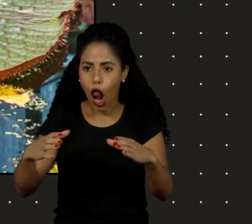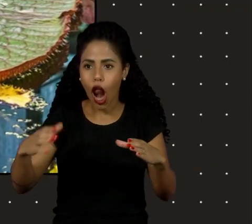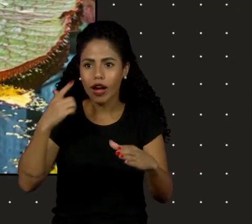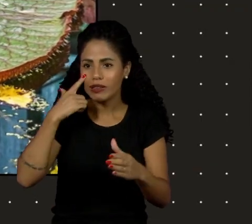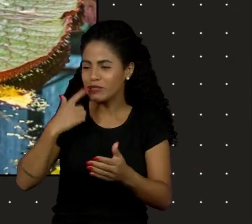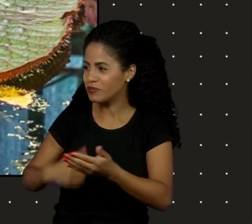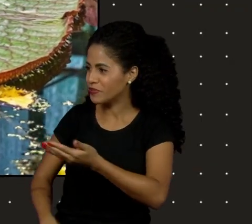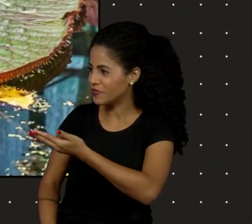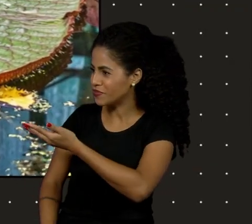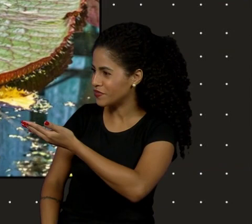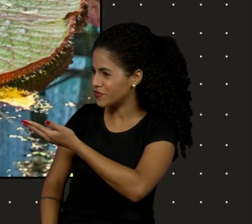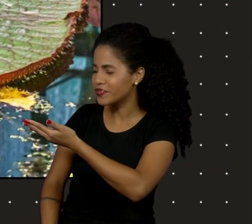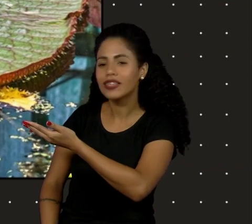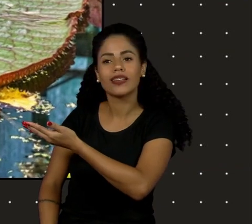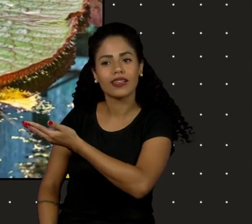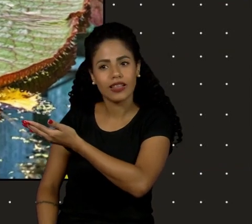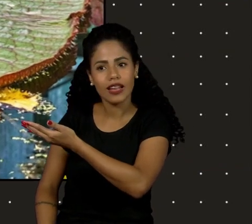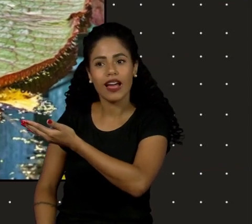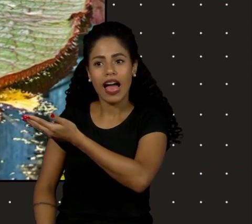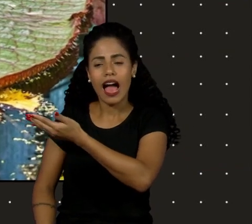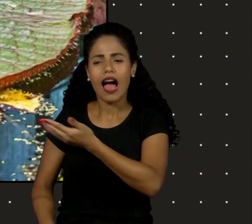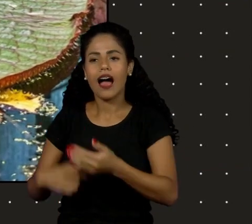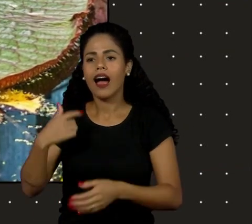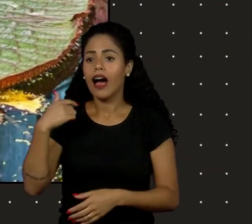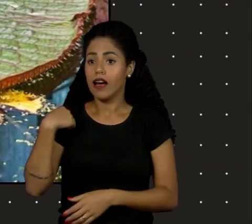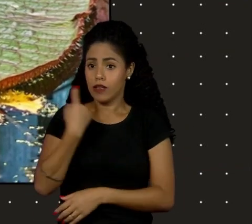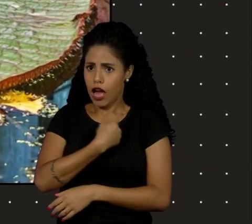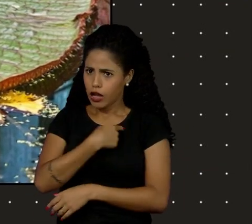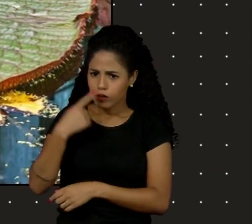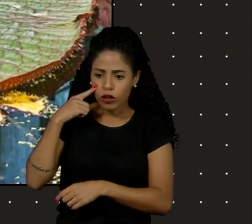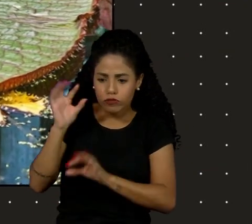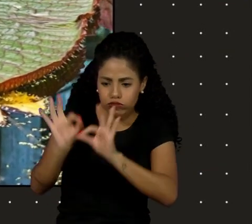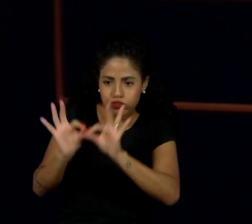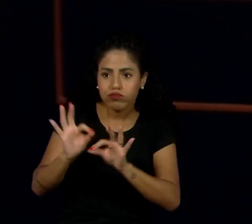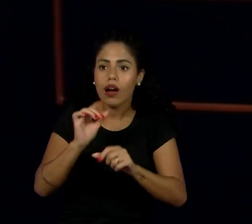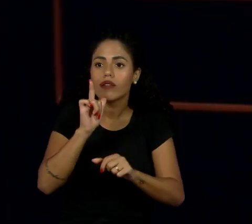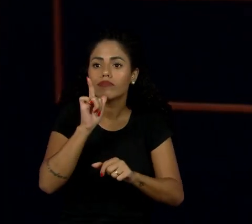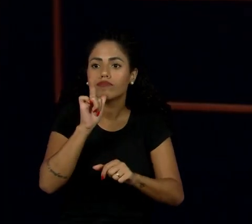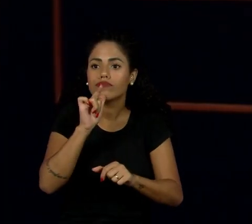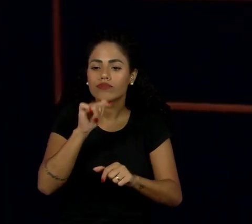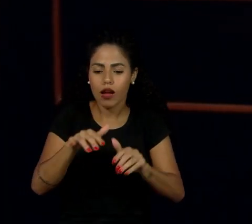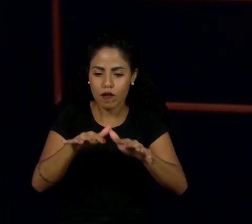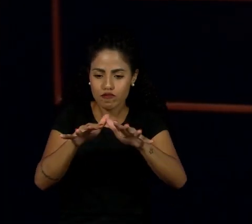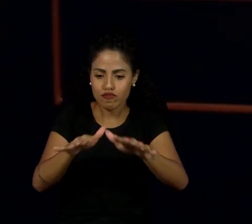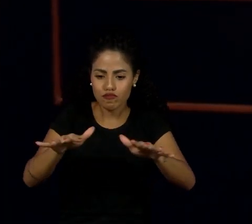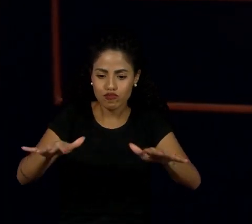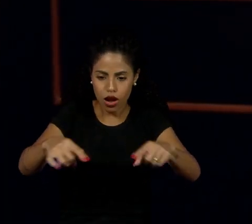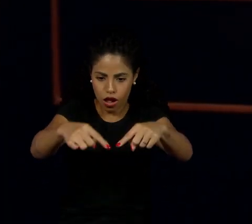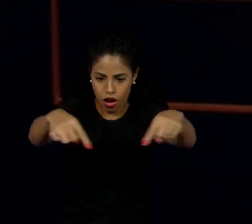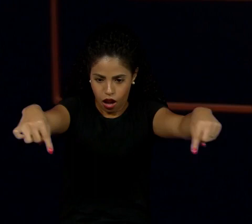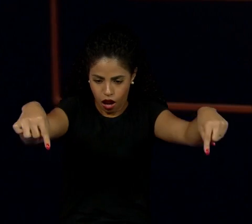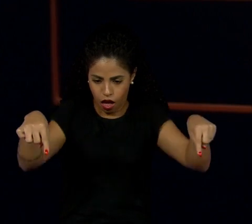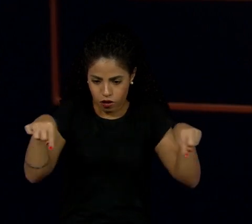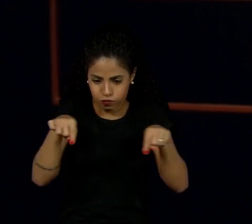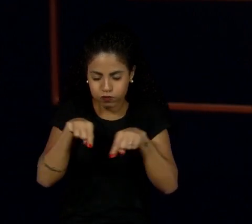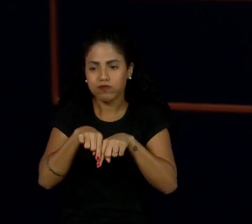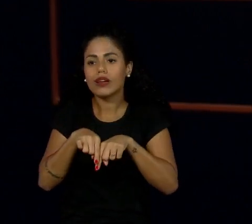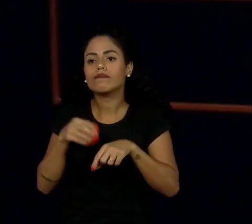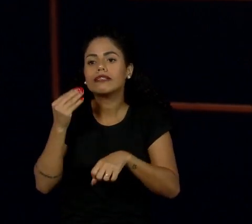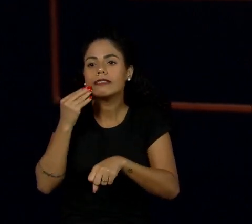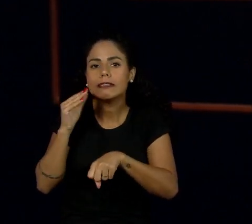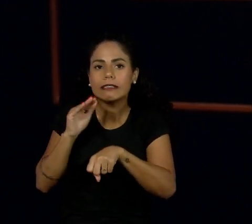Então, o que fiz eu? A gente construiu um tanquezinho ali para reproduzir Vitória Régia,